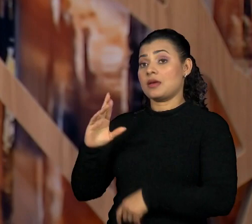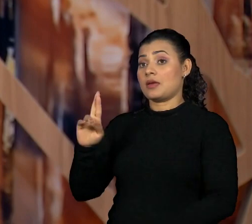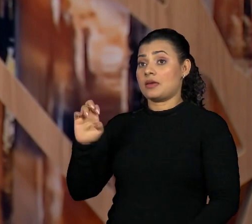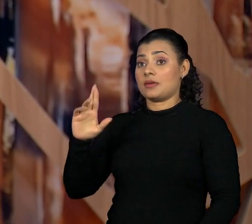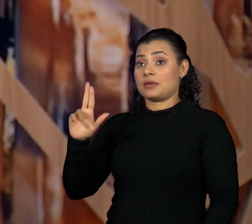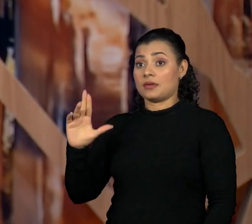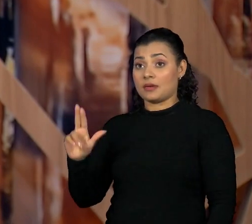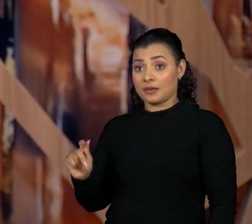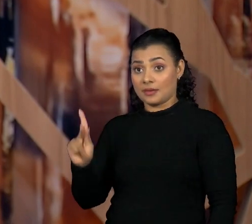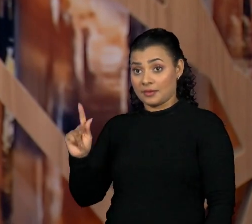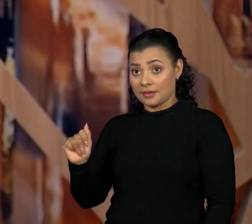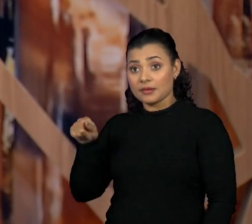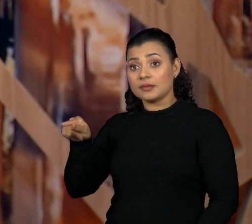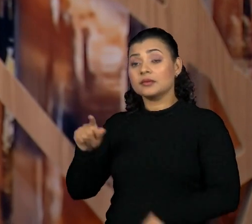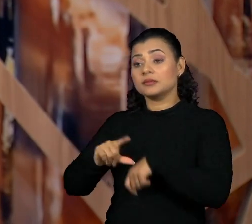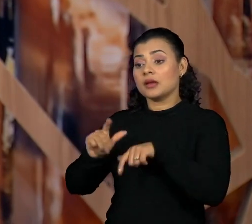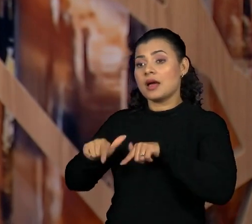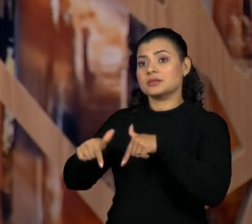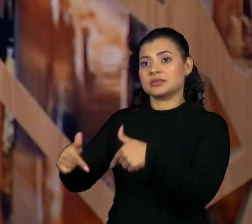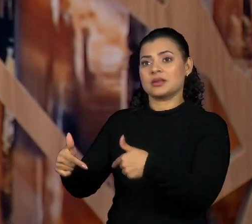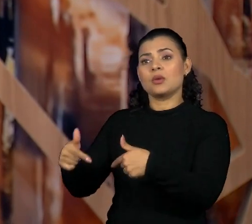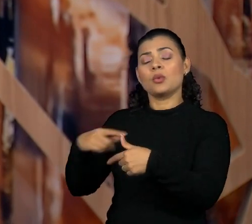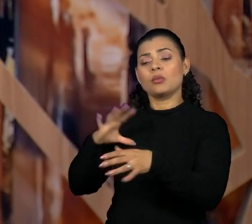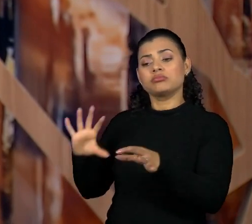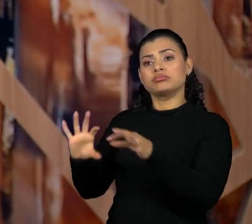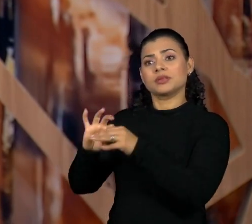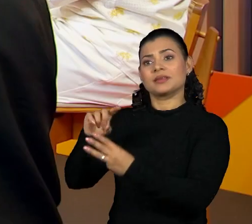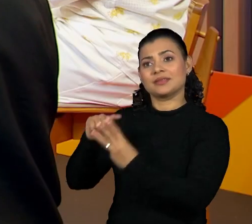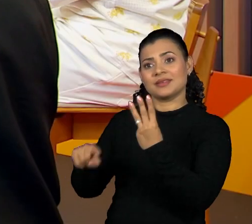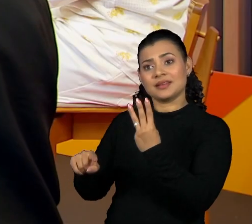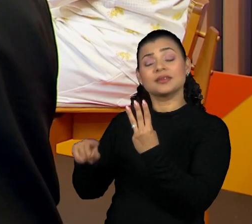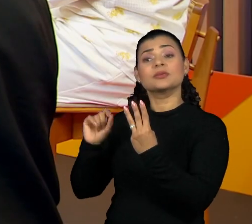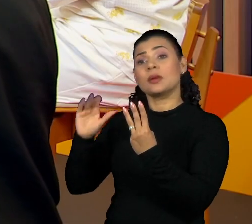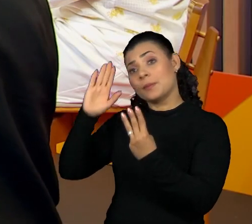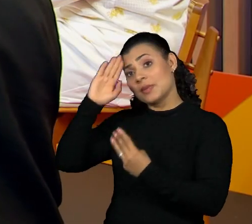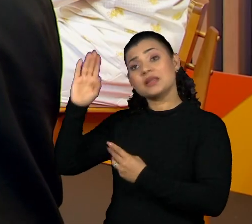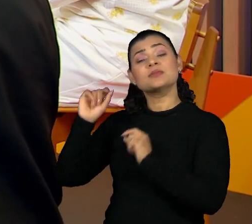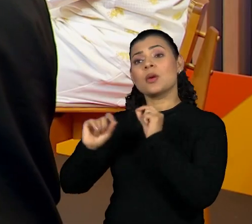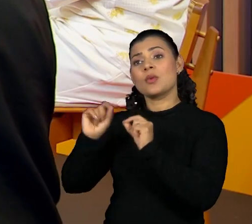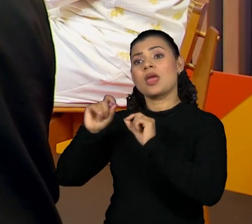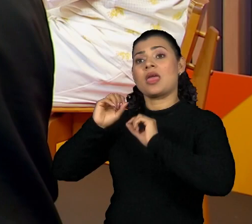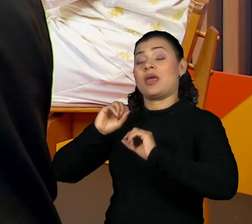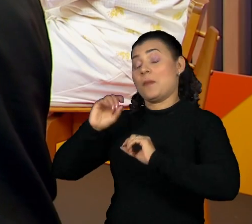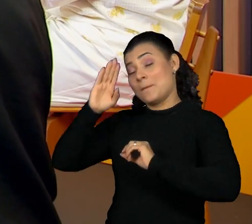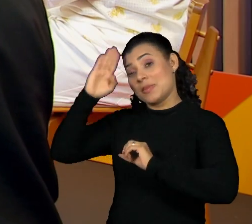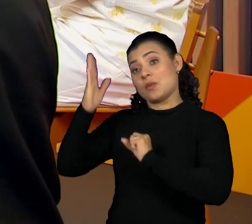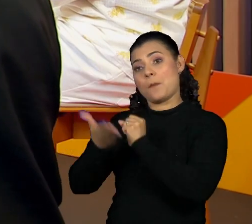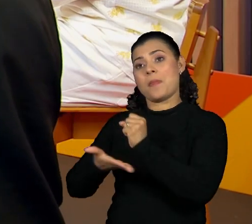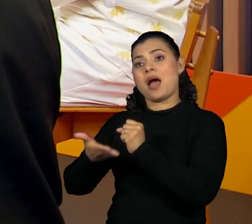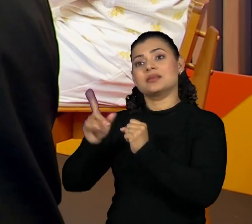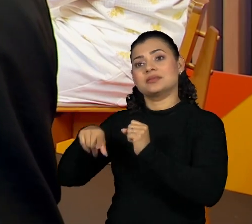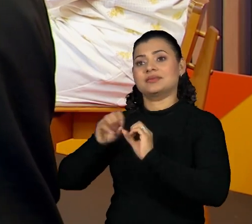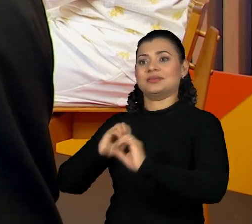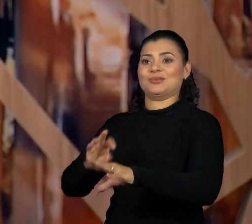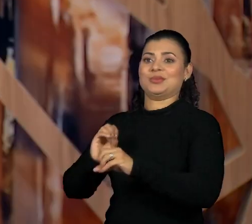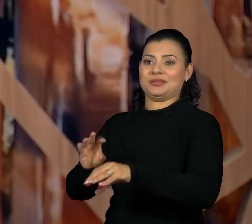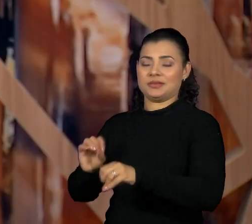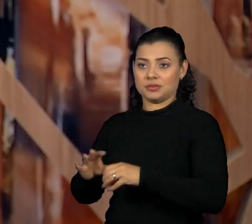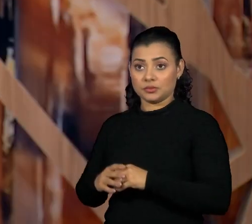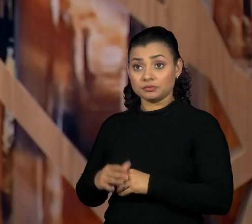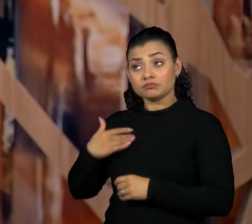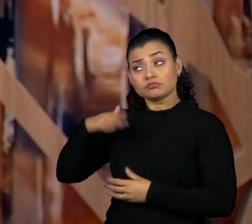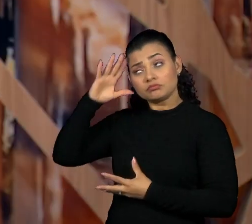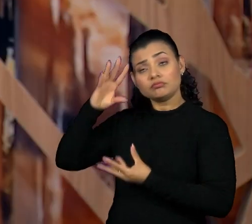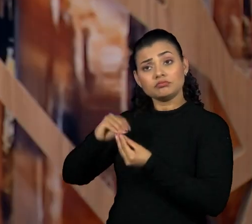maneira sustenta, não é, esse edifício, é a educação, não é? Eu